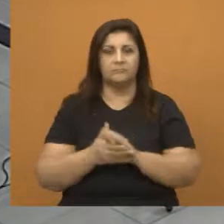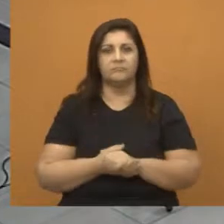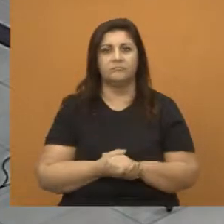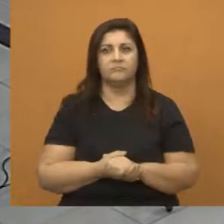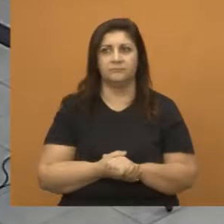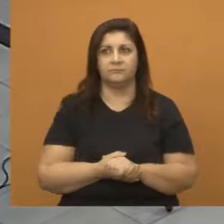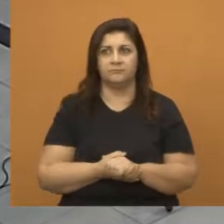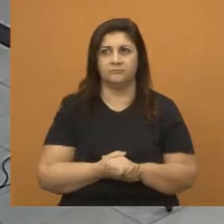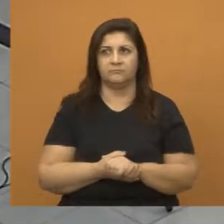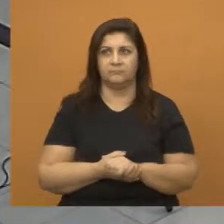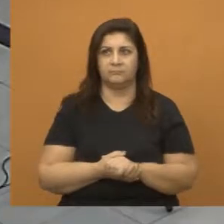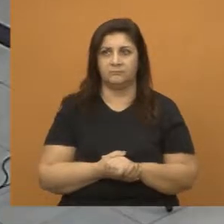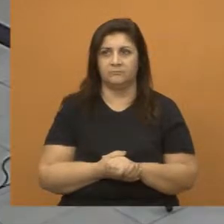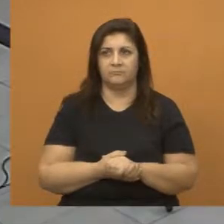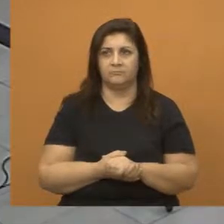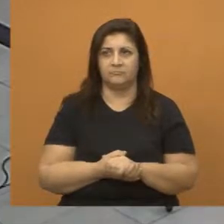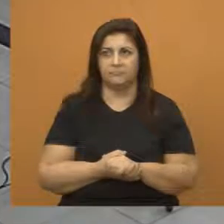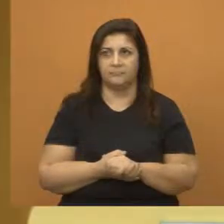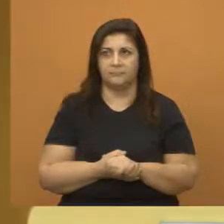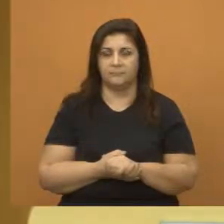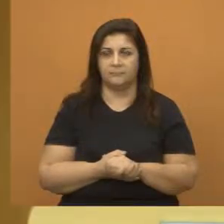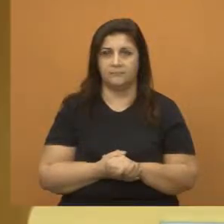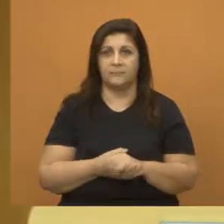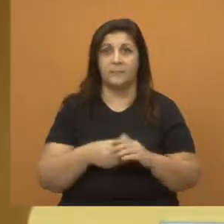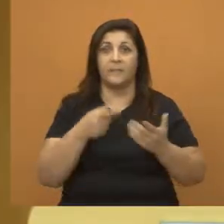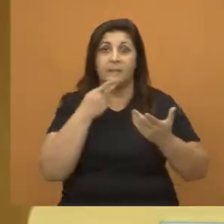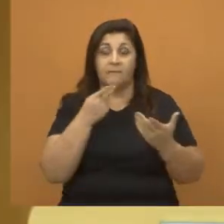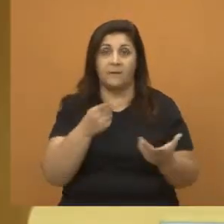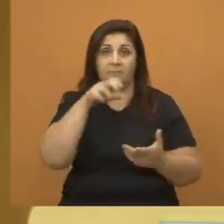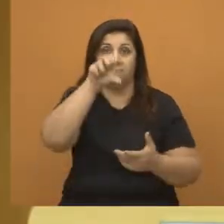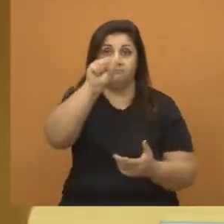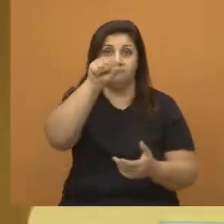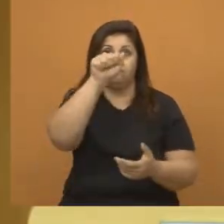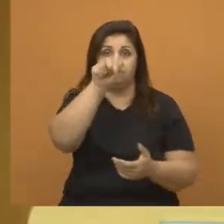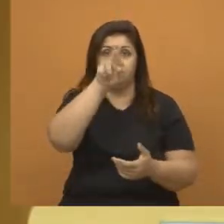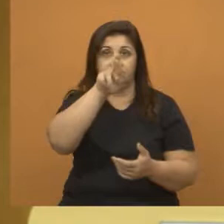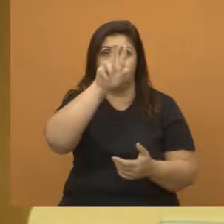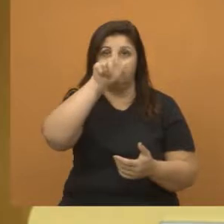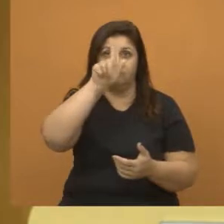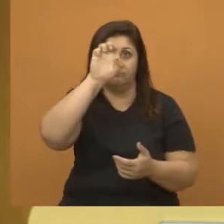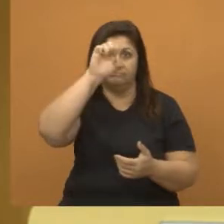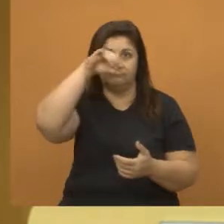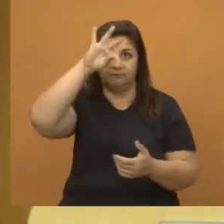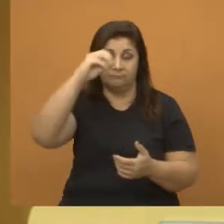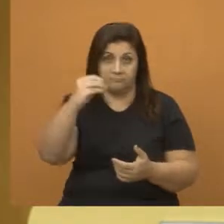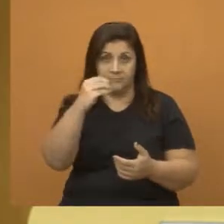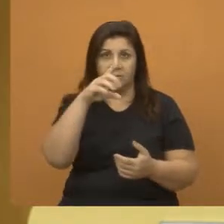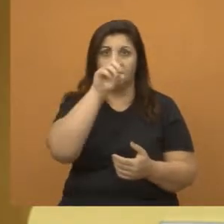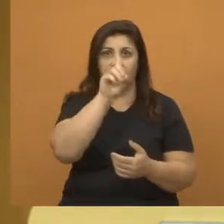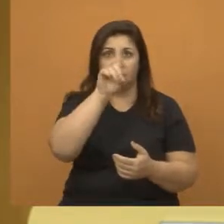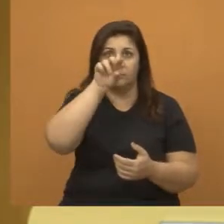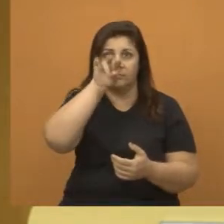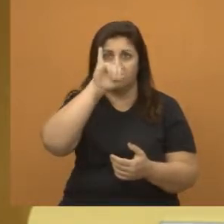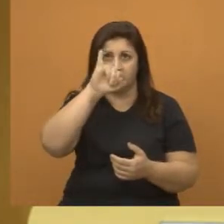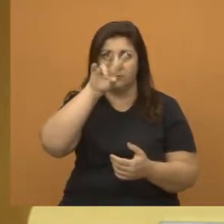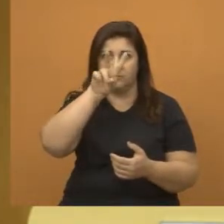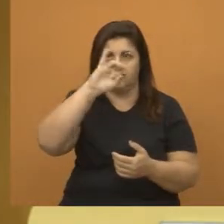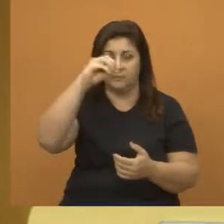projeto falar do sargento divino né pra mim é uma honra